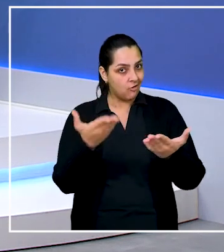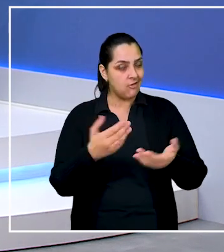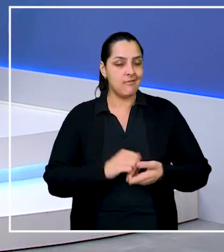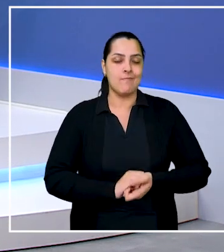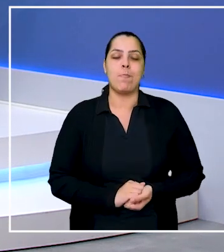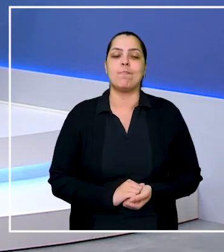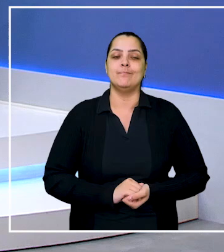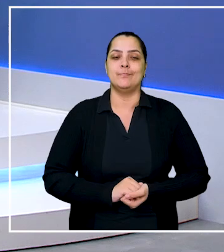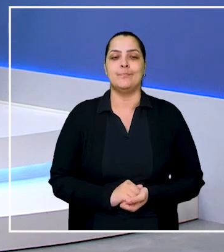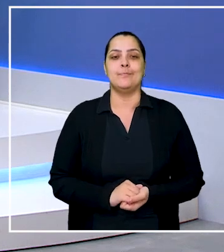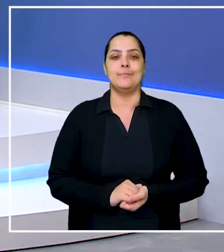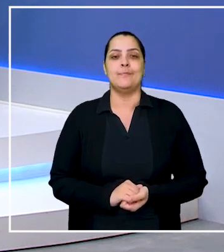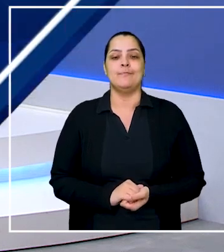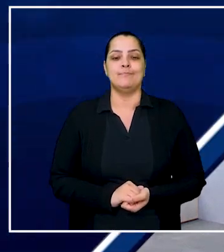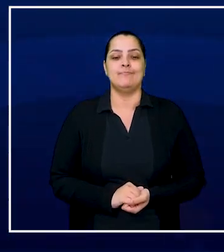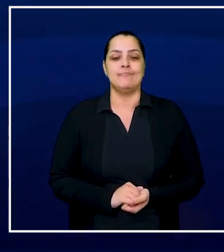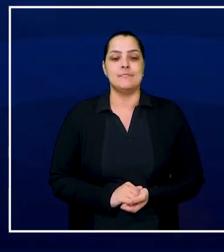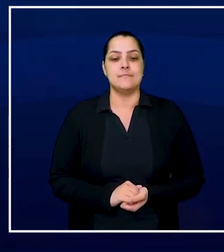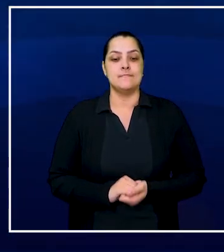Veja só o que preparamos.